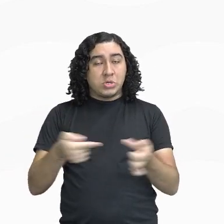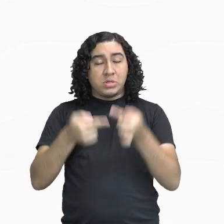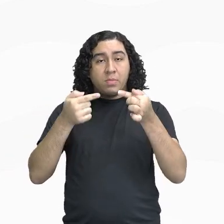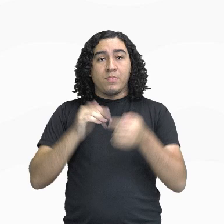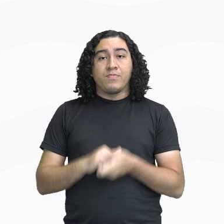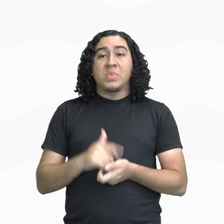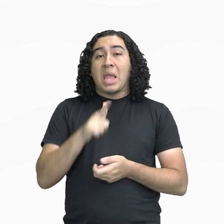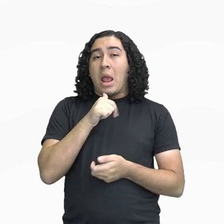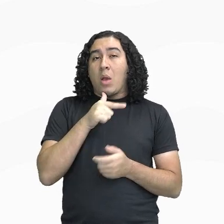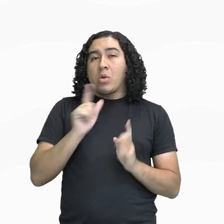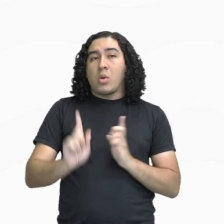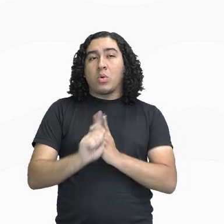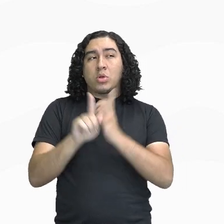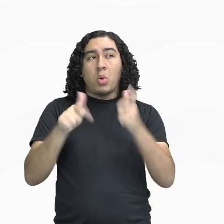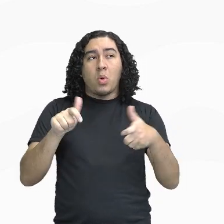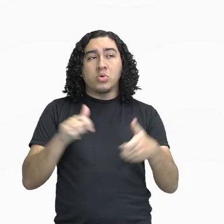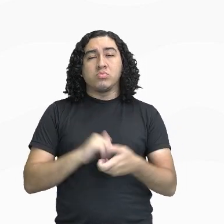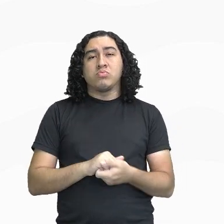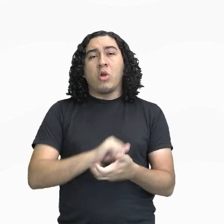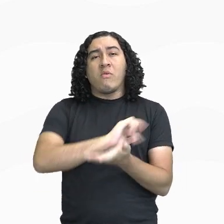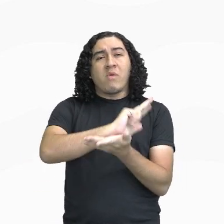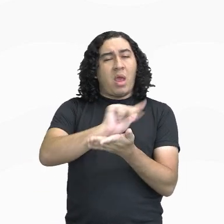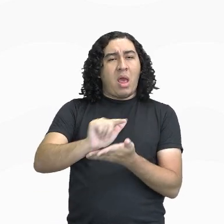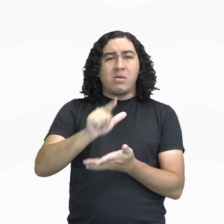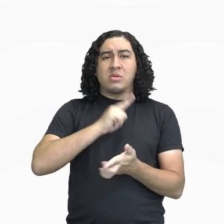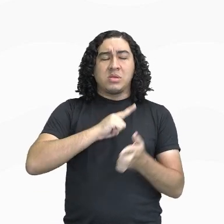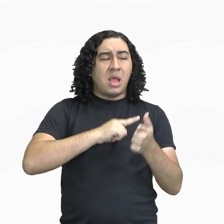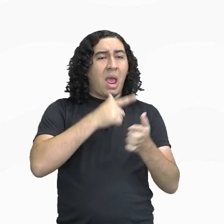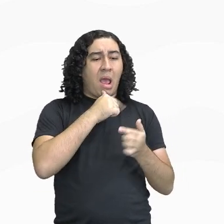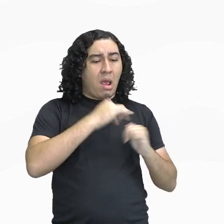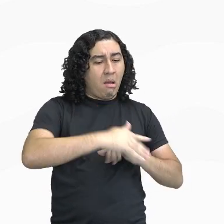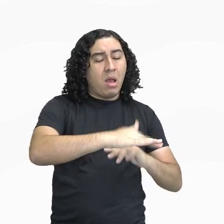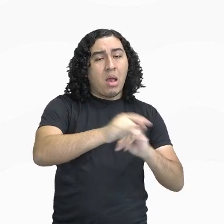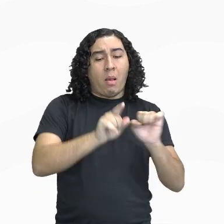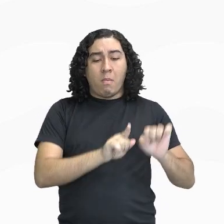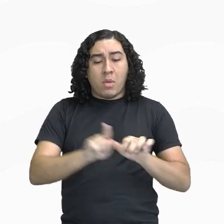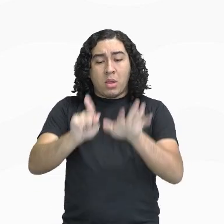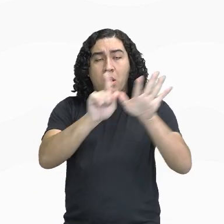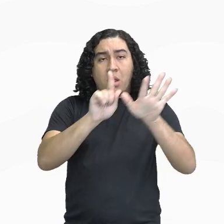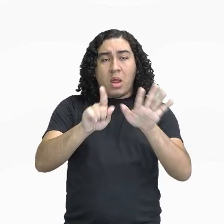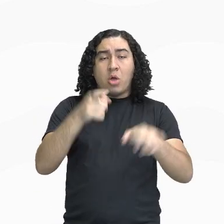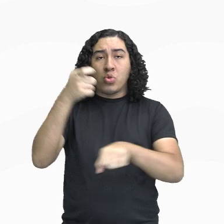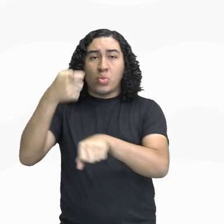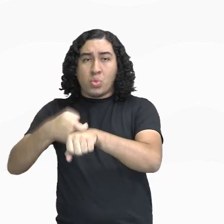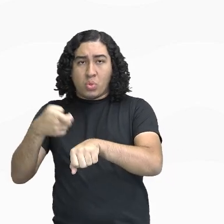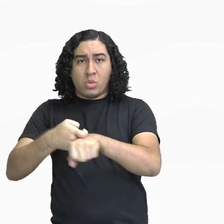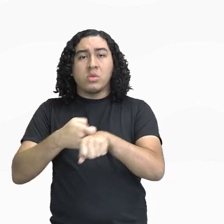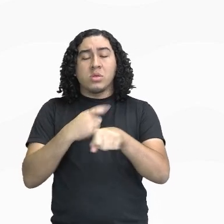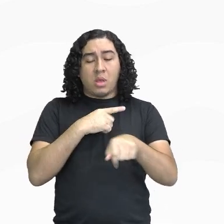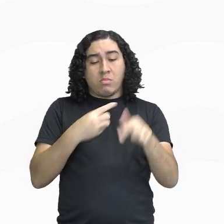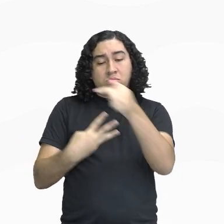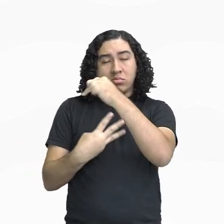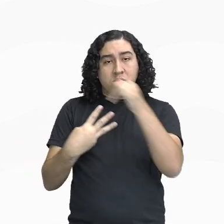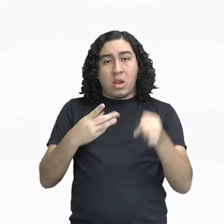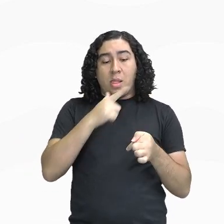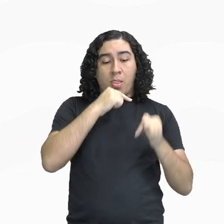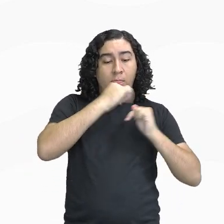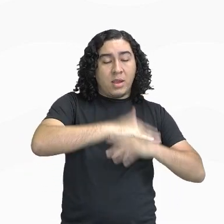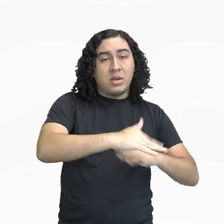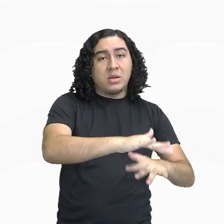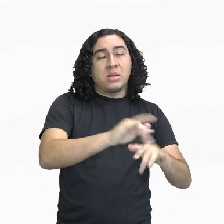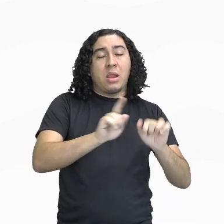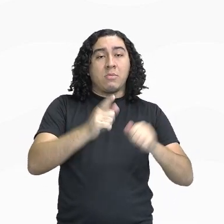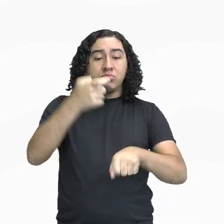ela é encontrada nos diferentes estados físicos no planeta, apresentando-se nas formas líquida, sólida